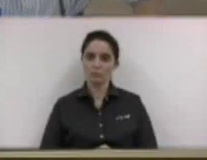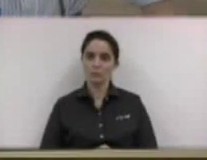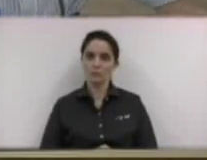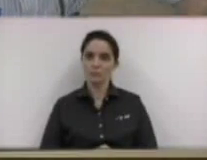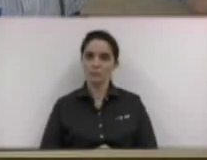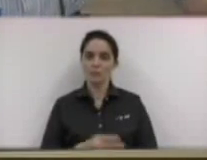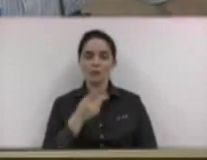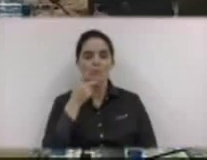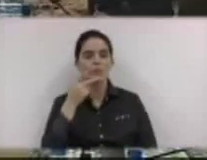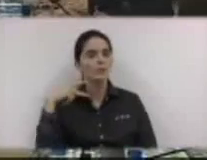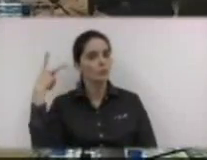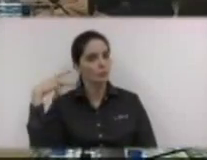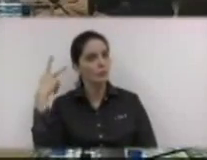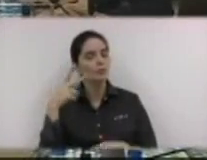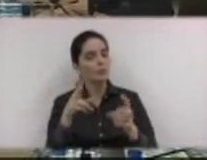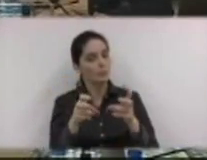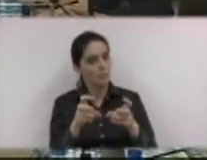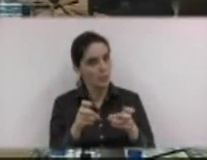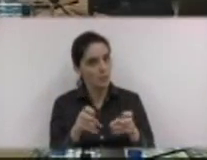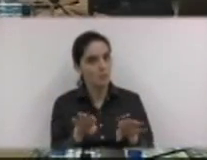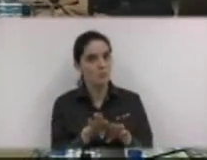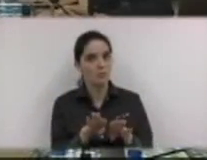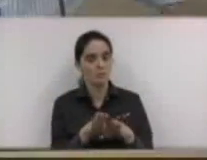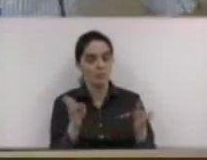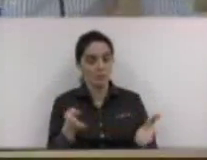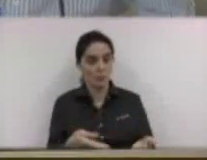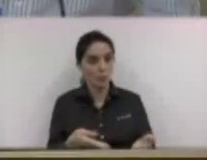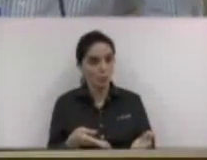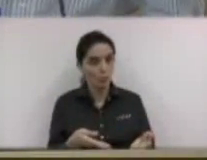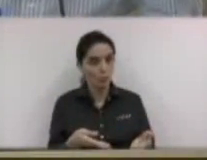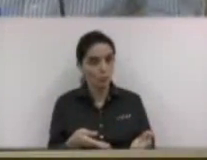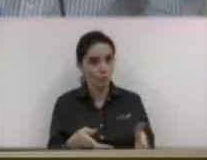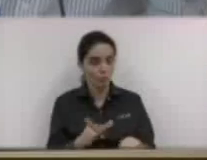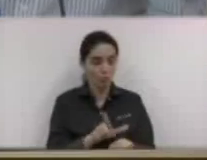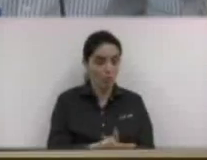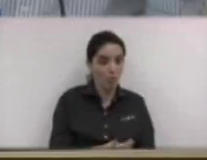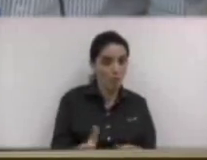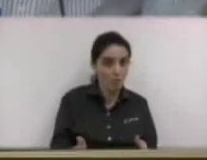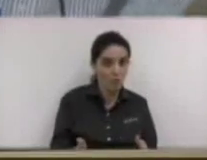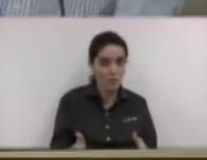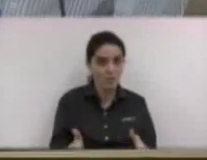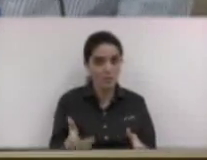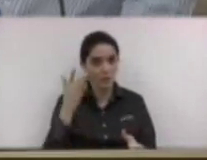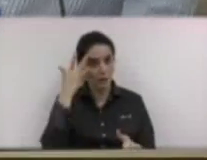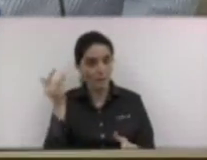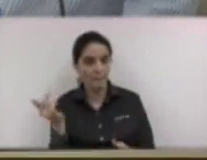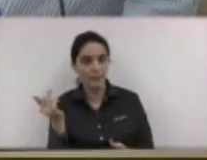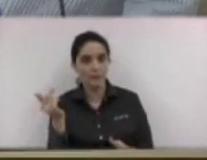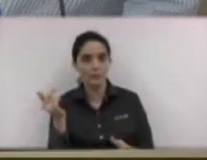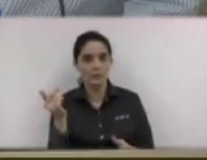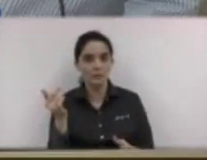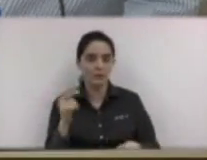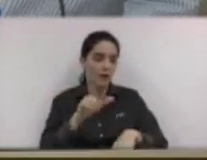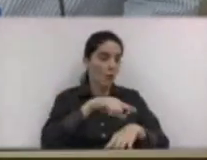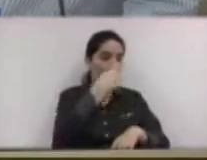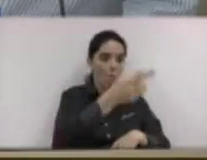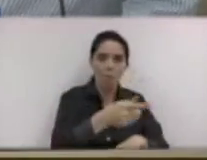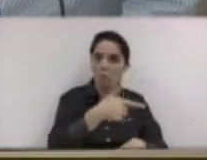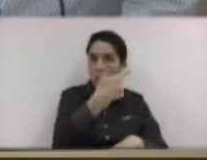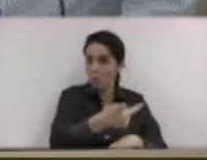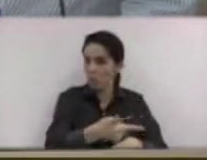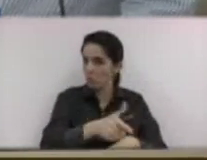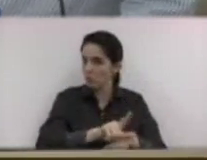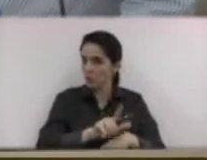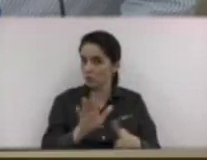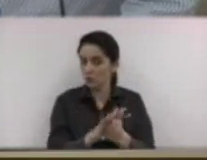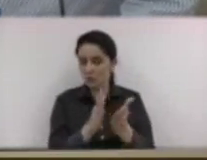os vereadores também estivessem atentos a isso, porque hoje é o comércio, amanhã é pet shop, depois da manhã é os